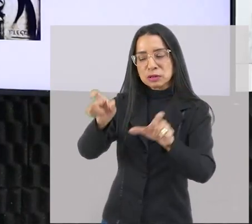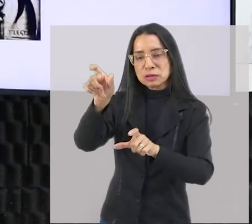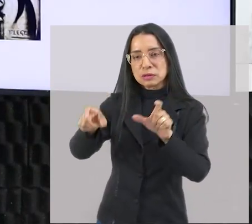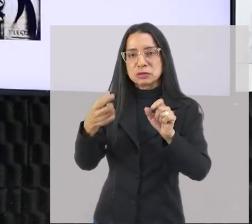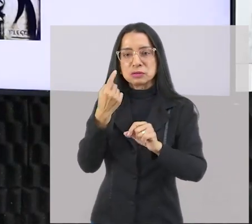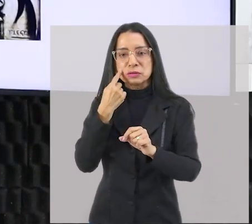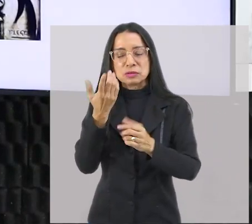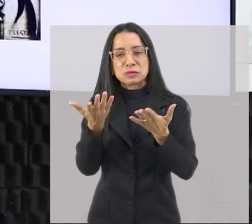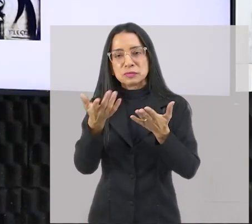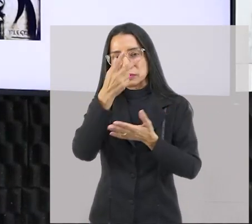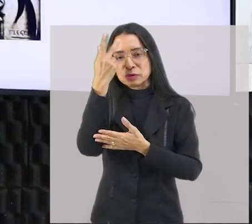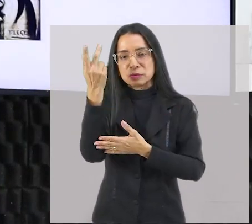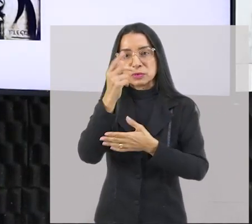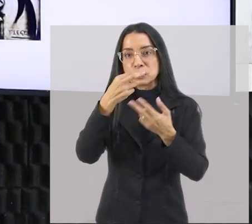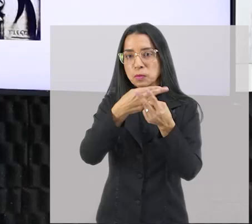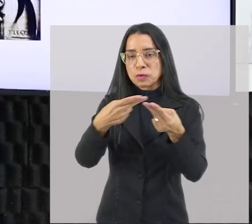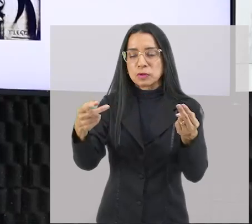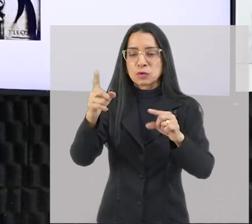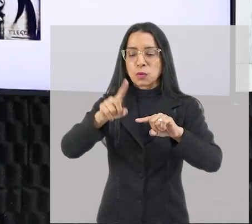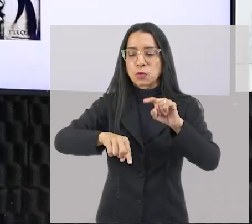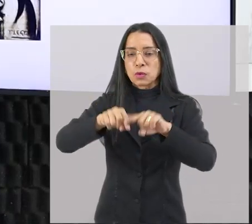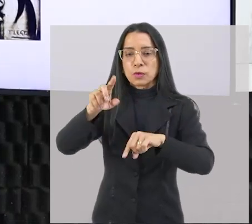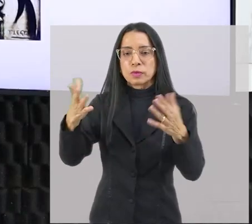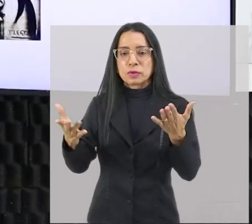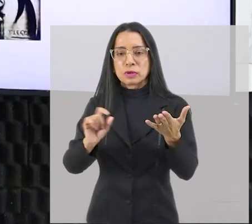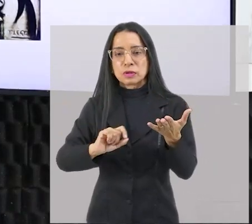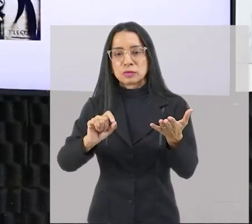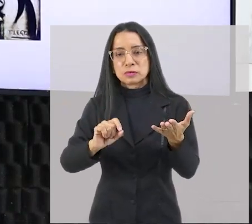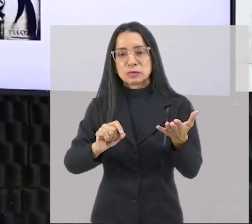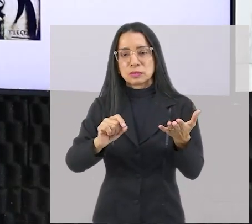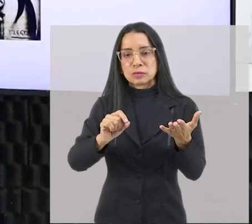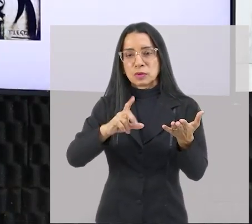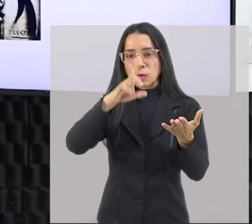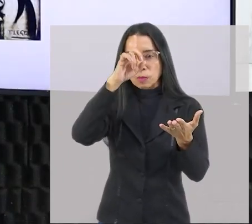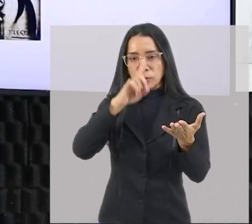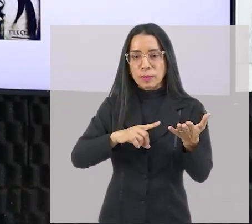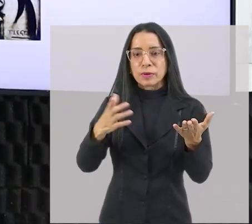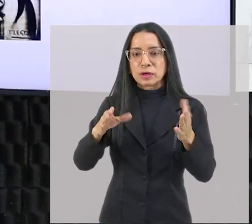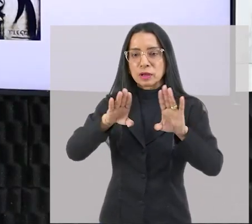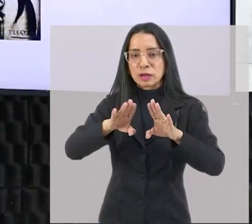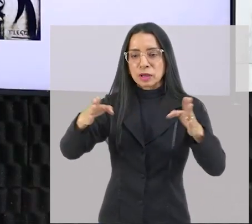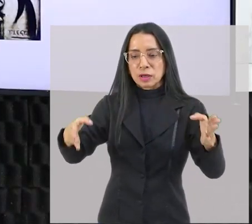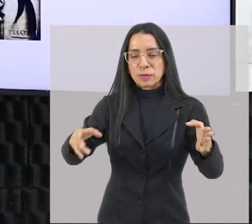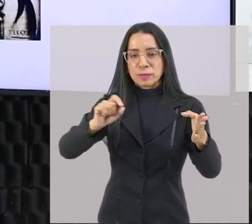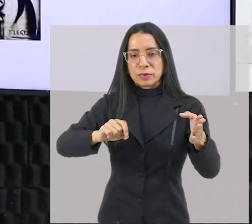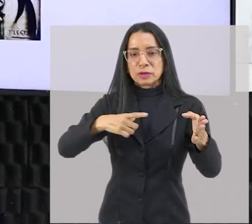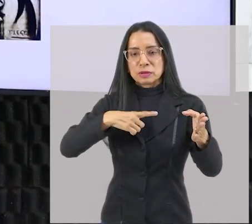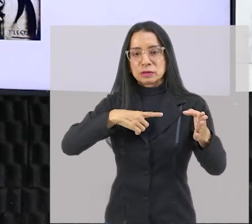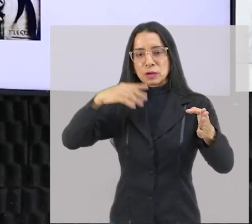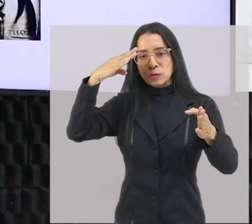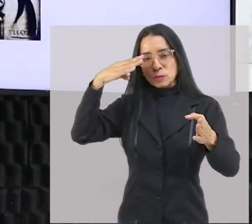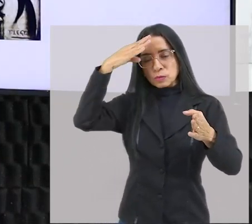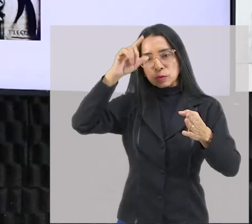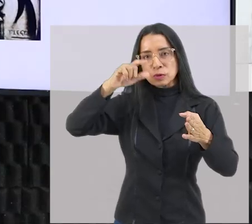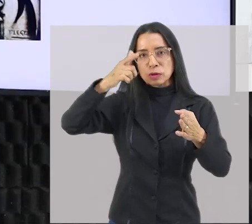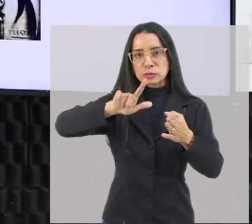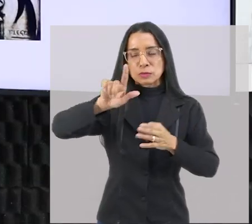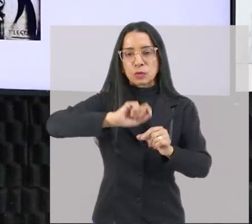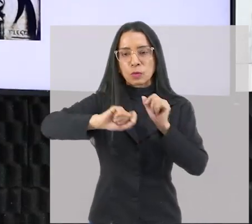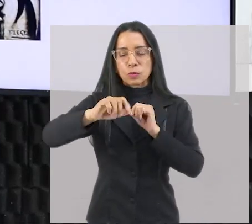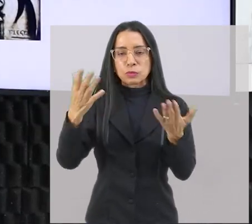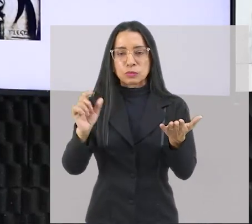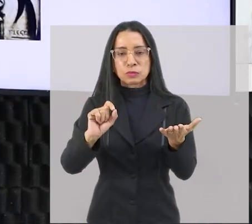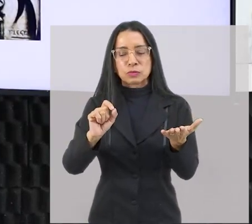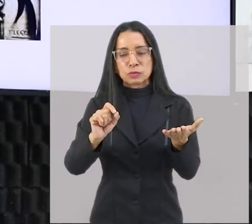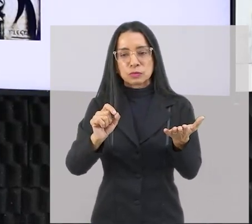das pessoas. As cartas estão ali no meio. Por incrível que pareça, a parte mais amarelada é uma mesa, então eu tenho um soldado aqui, outro soldado ali,